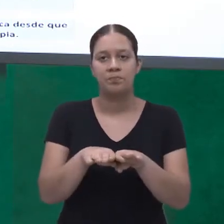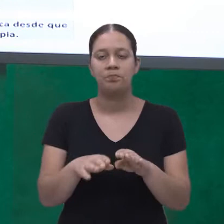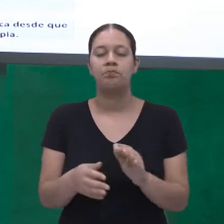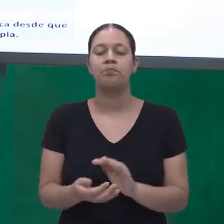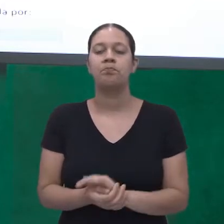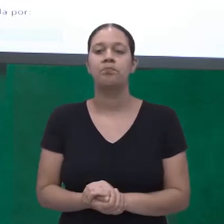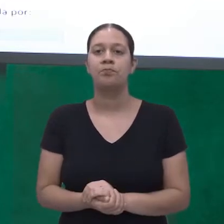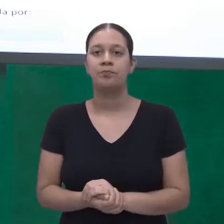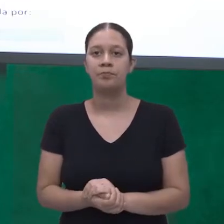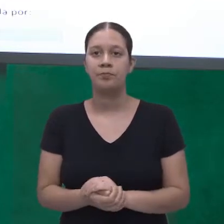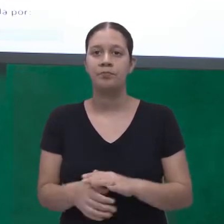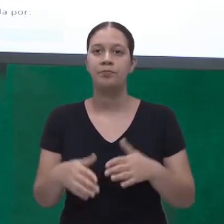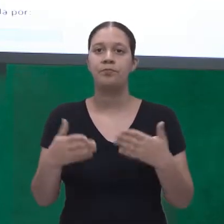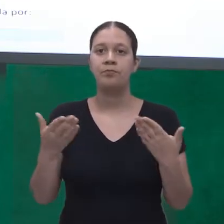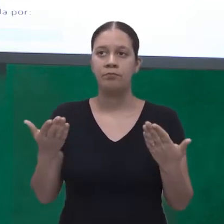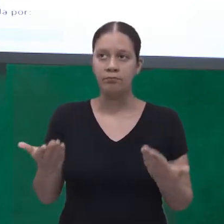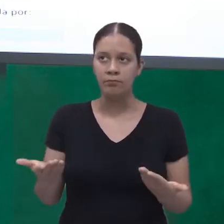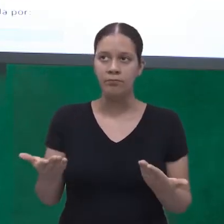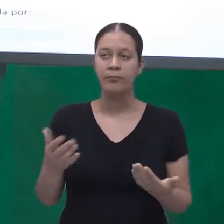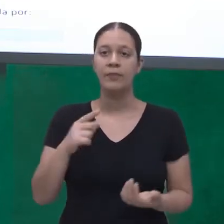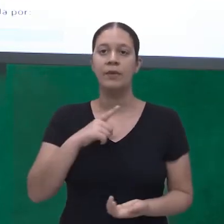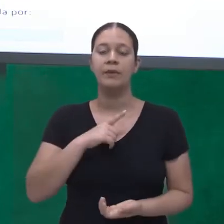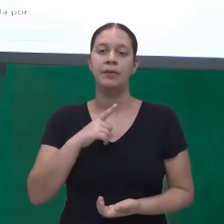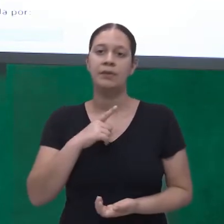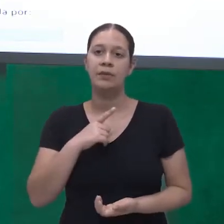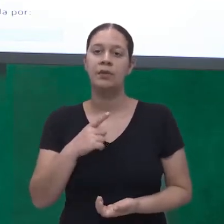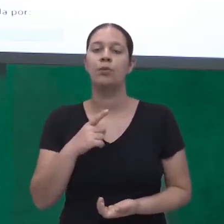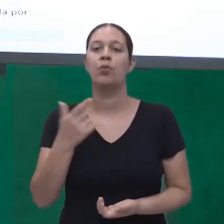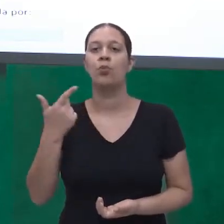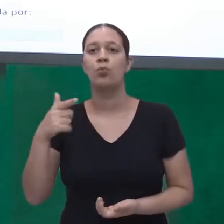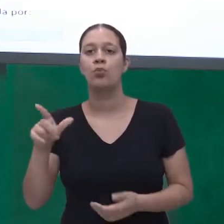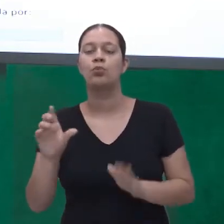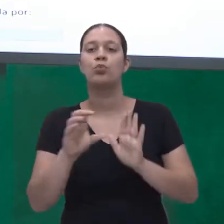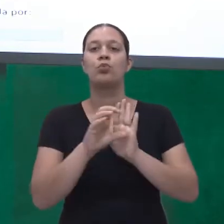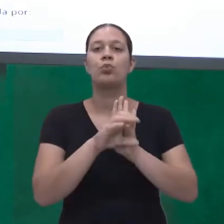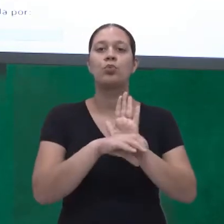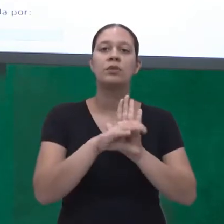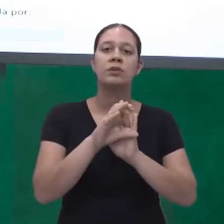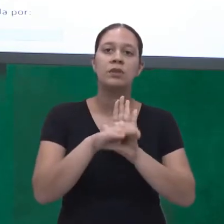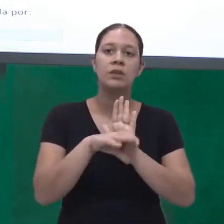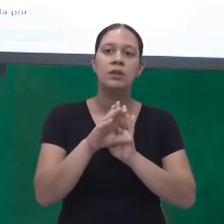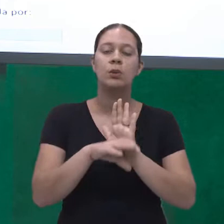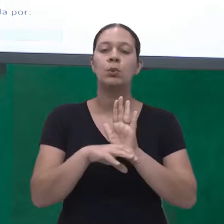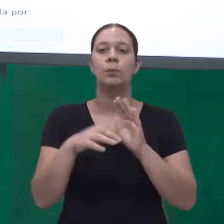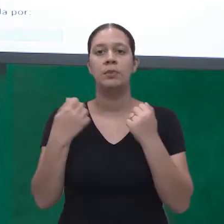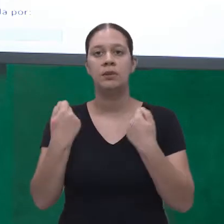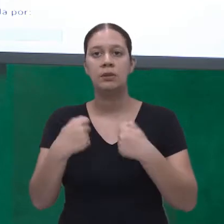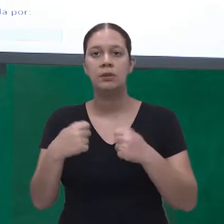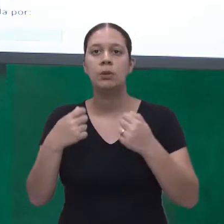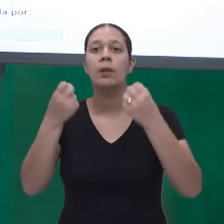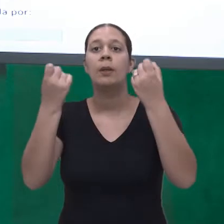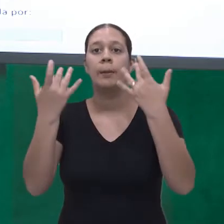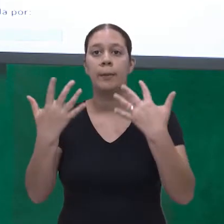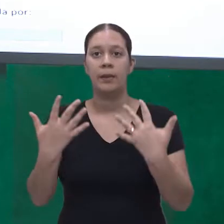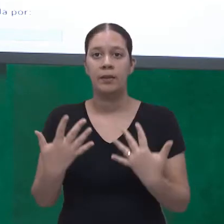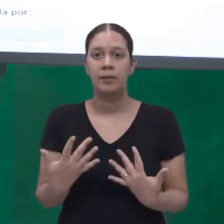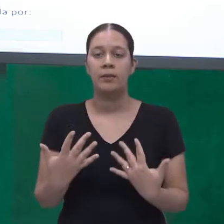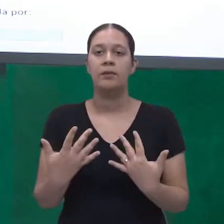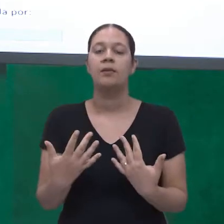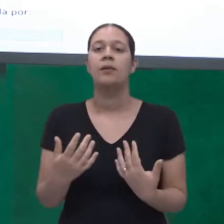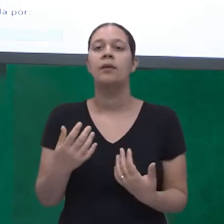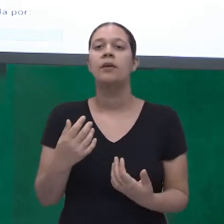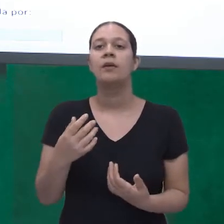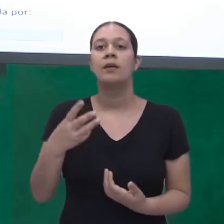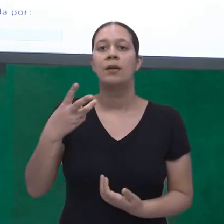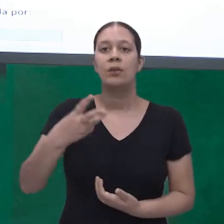bem. E aí nós temos aqui também um outro conceito que eu não poderia deixar de falar com vocês. Quando a gente está